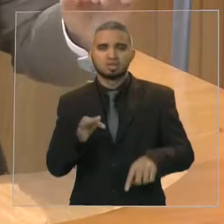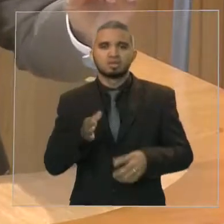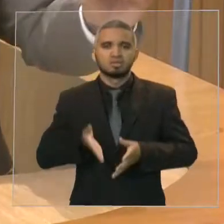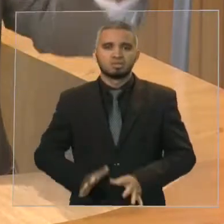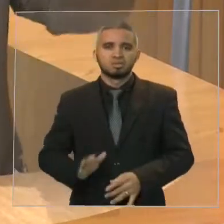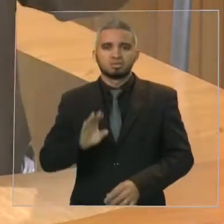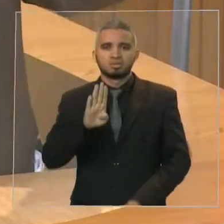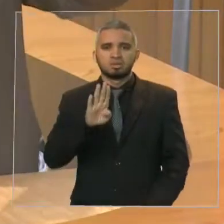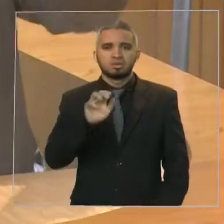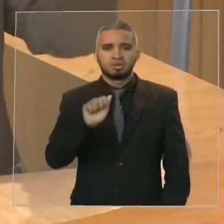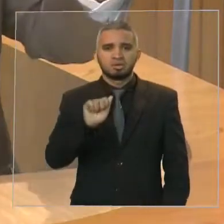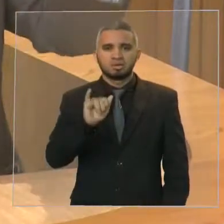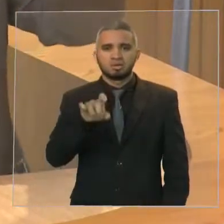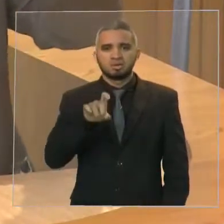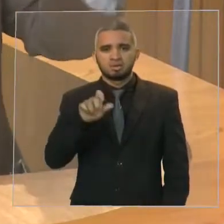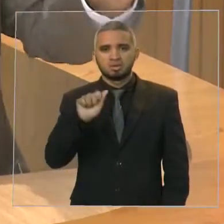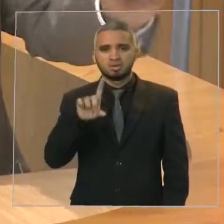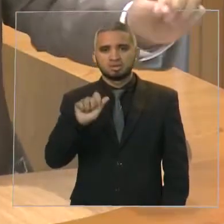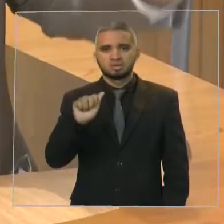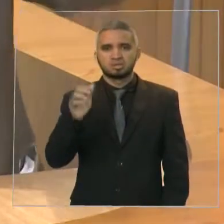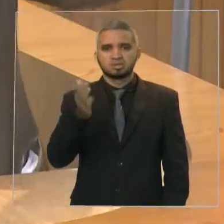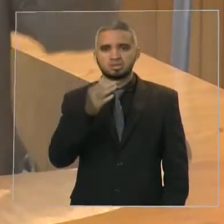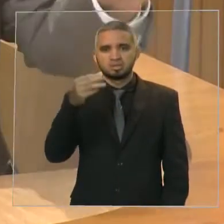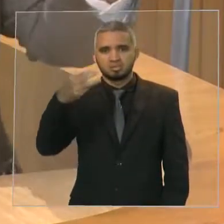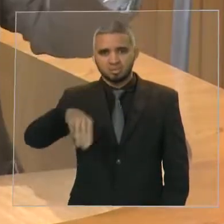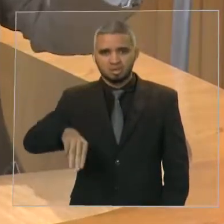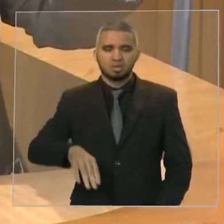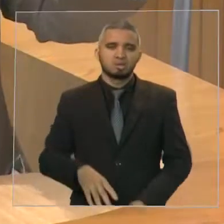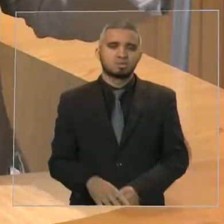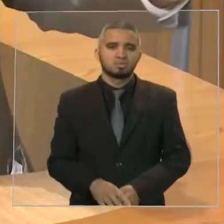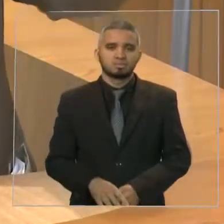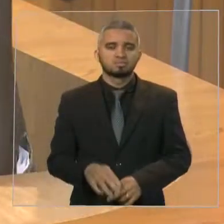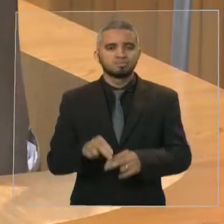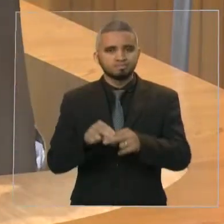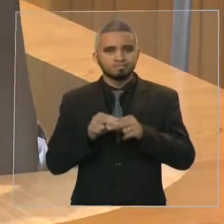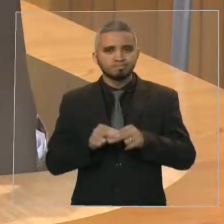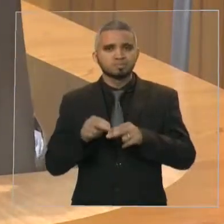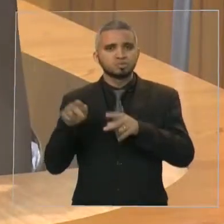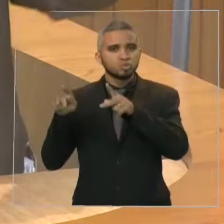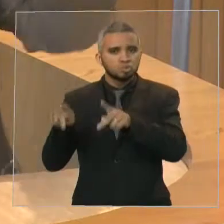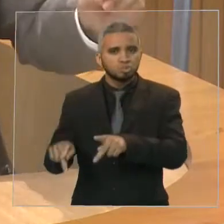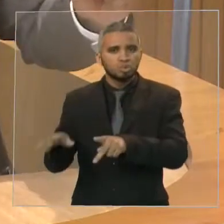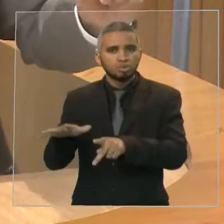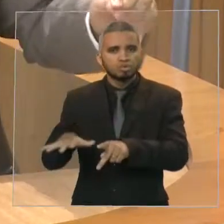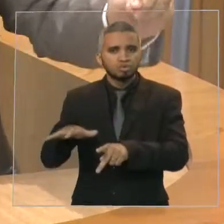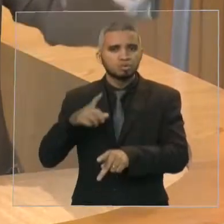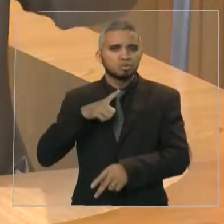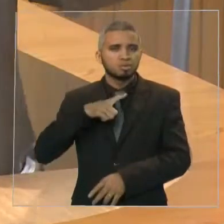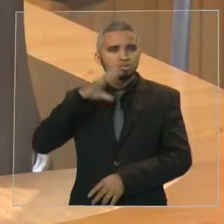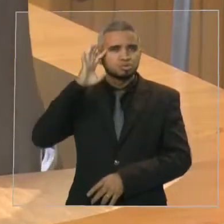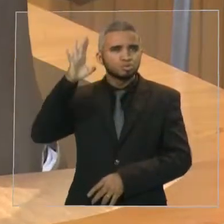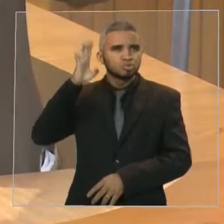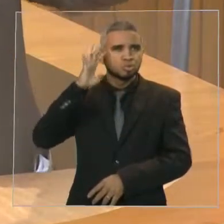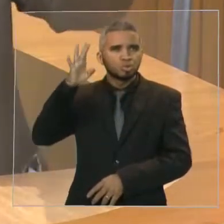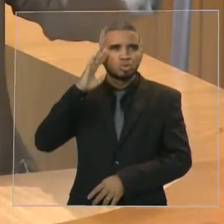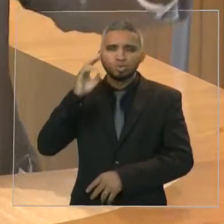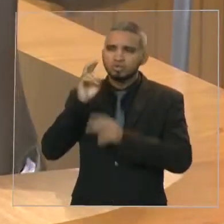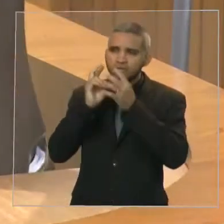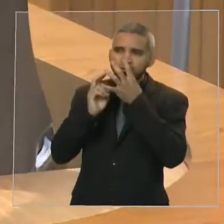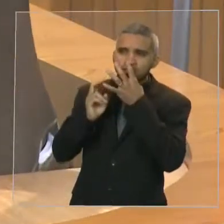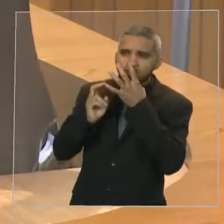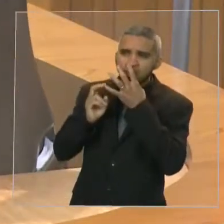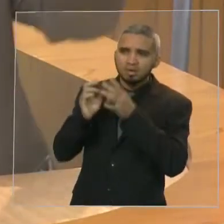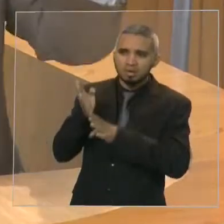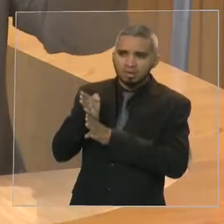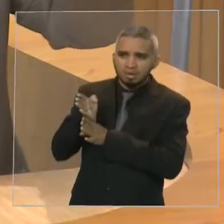contribuição deles para aquele povo da Baixada que tem um grande sonho. Um sonho de ver seus diques construídos e ver o sonho de ver